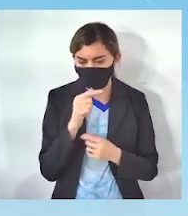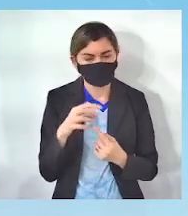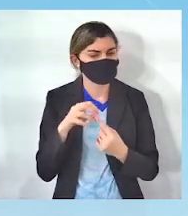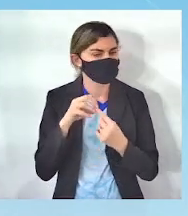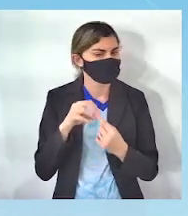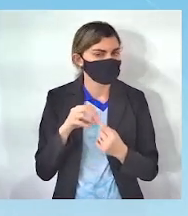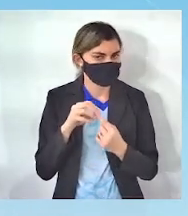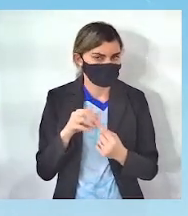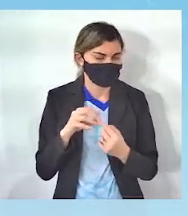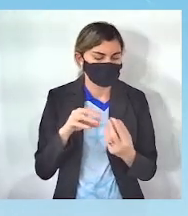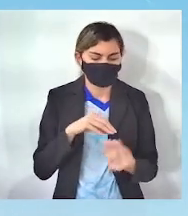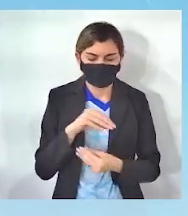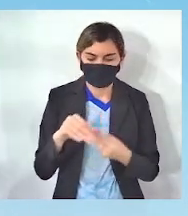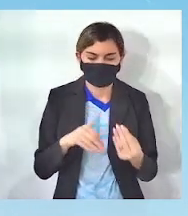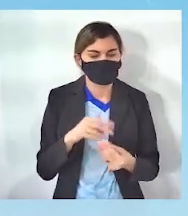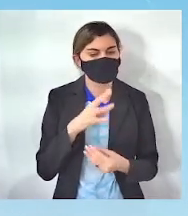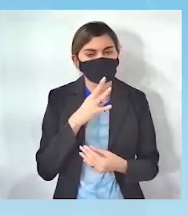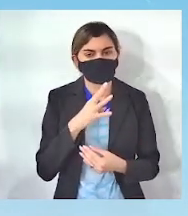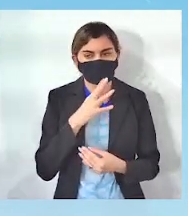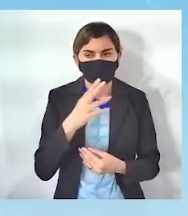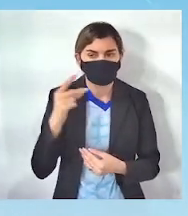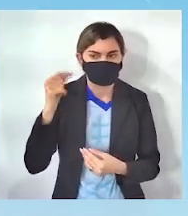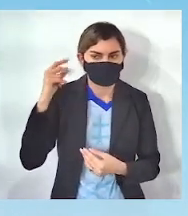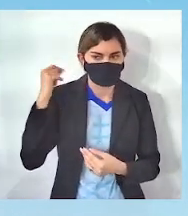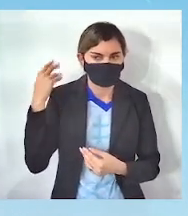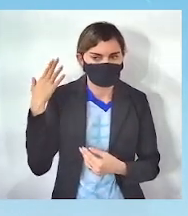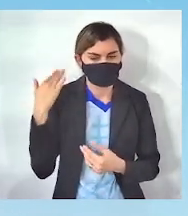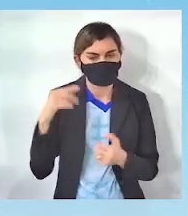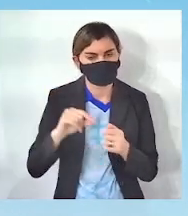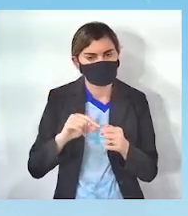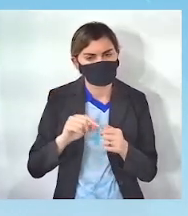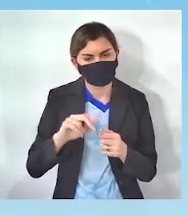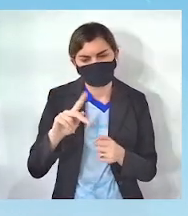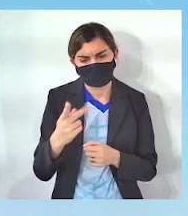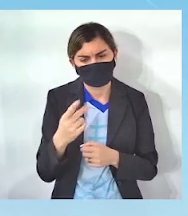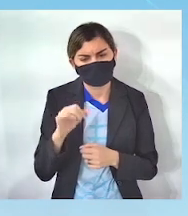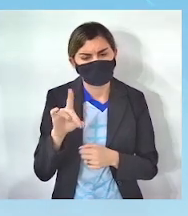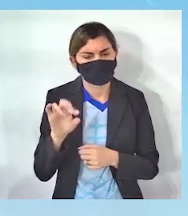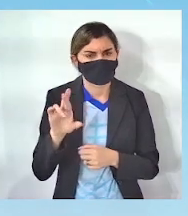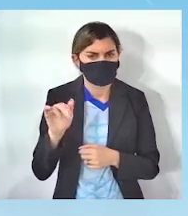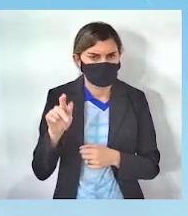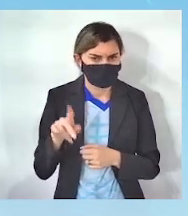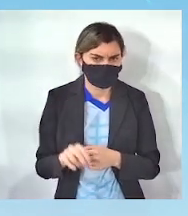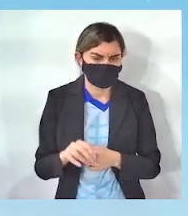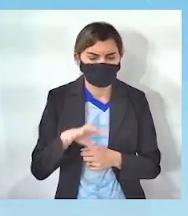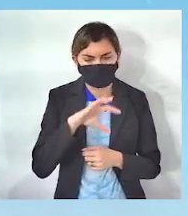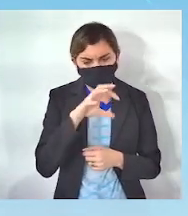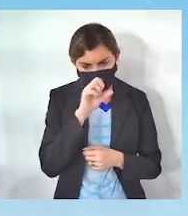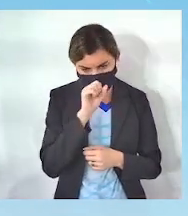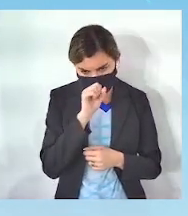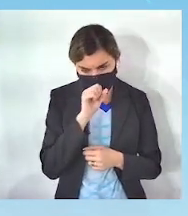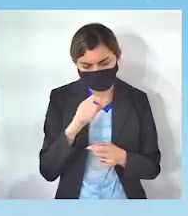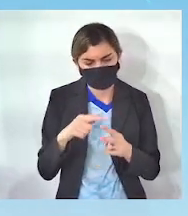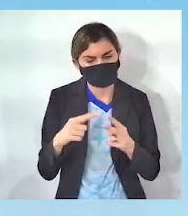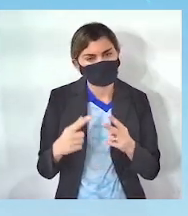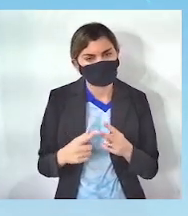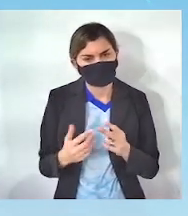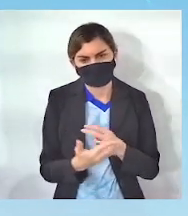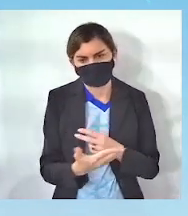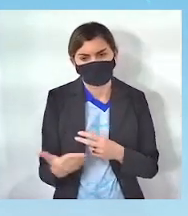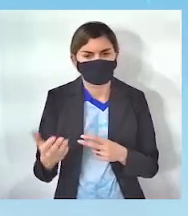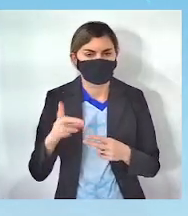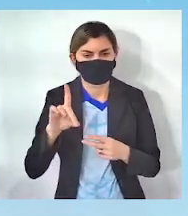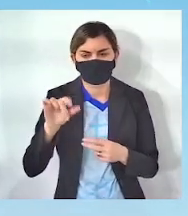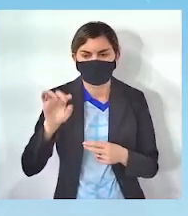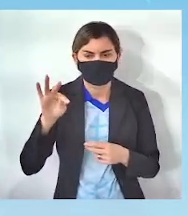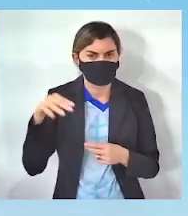única substância conhecida naquela época, formada por hidrogênio e oxigênio, apenas esses dois elementos, então para